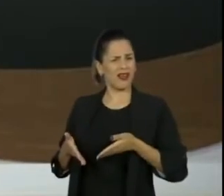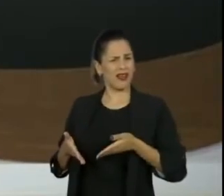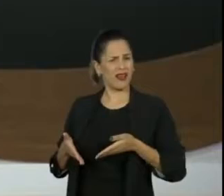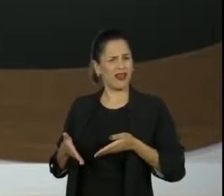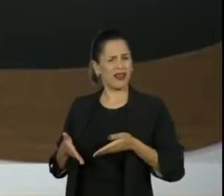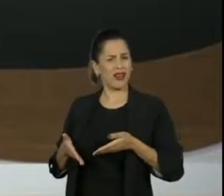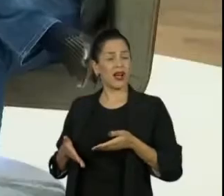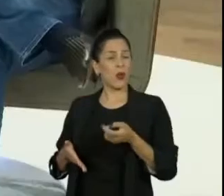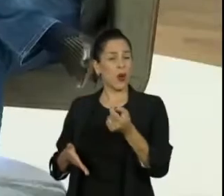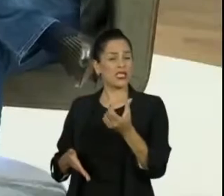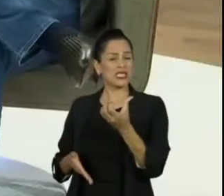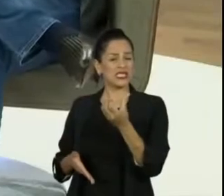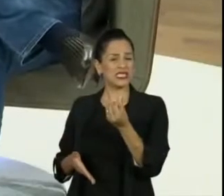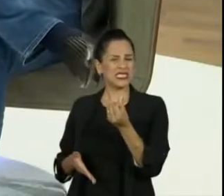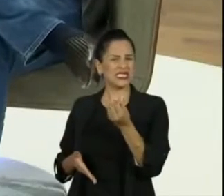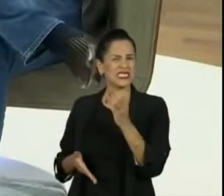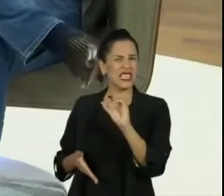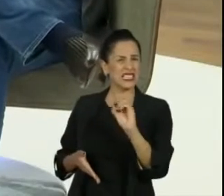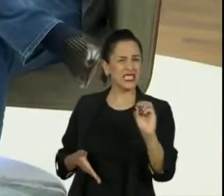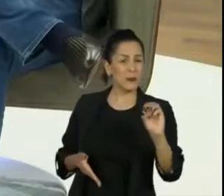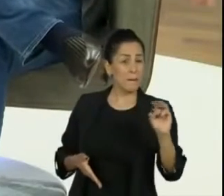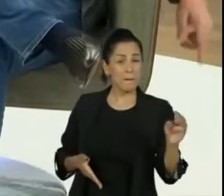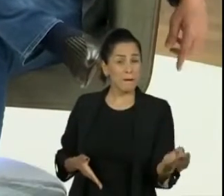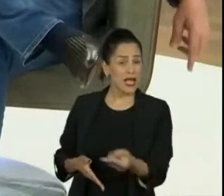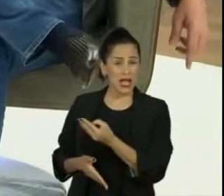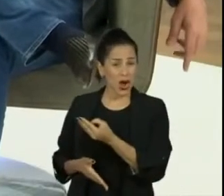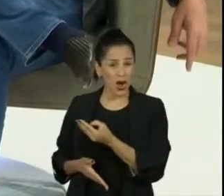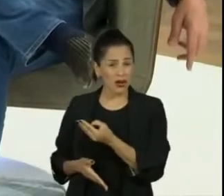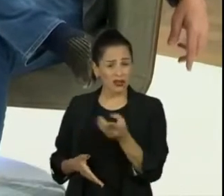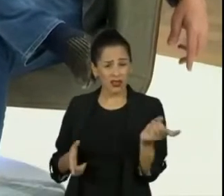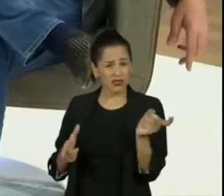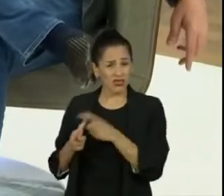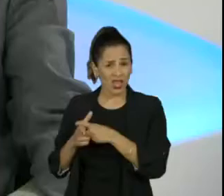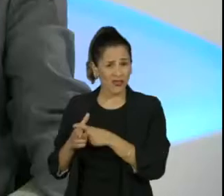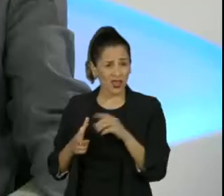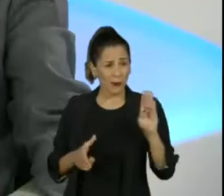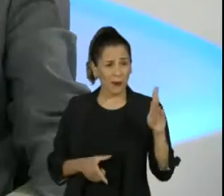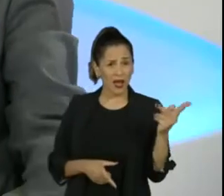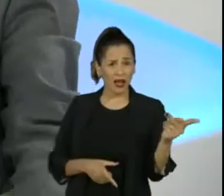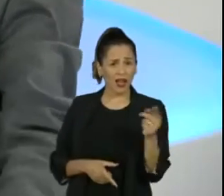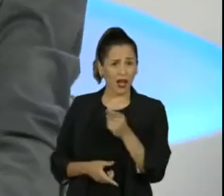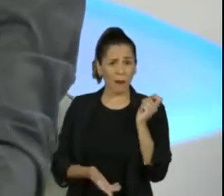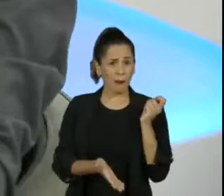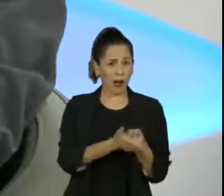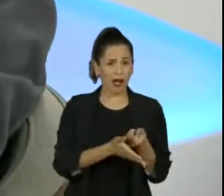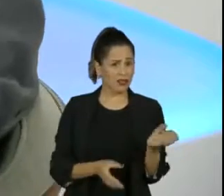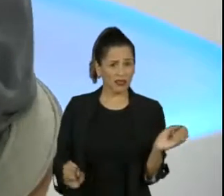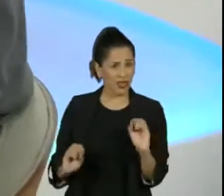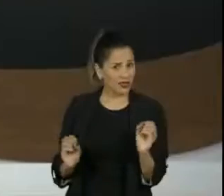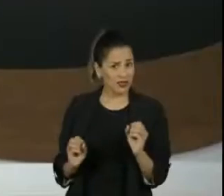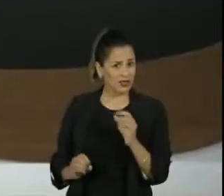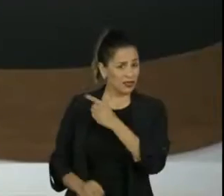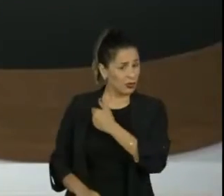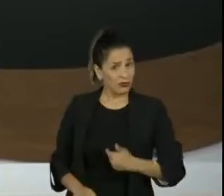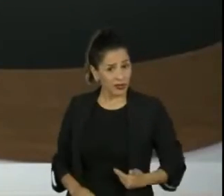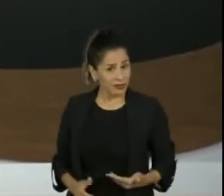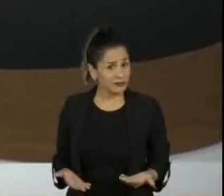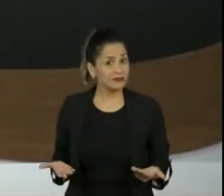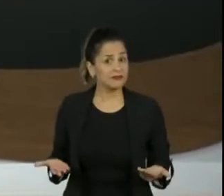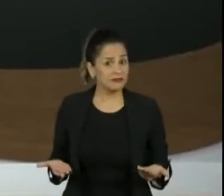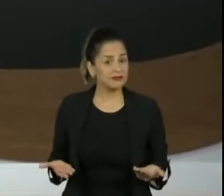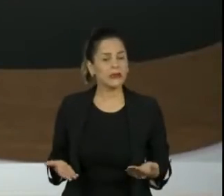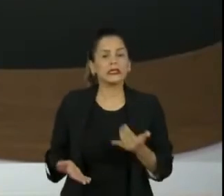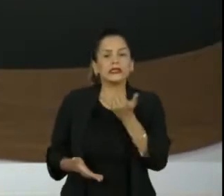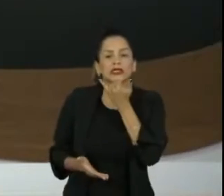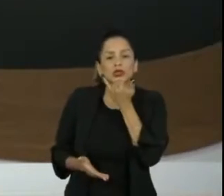quase 650, 700 milhões de reais. Prefeito. Desculpa, Carol, a gente tem que sair